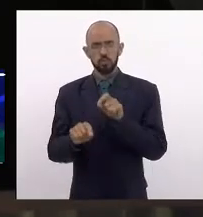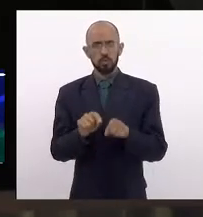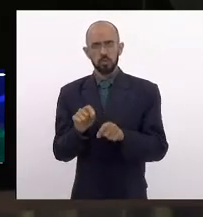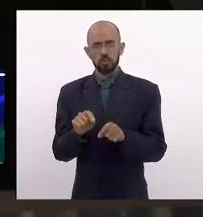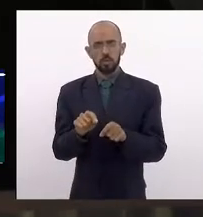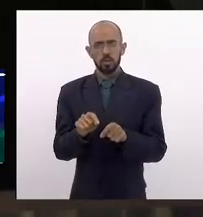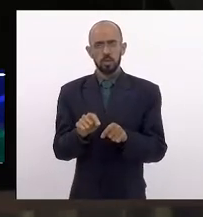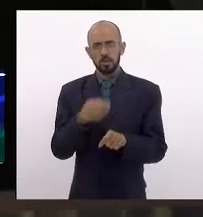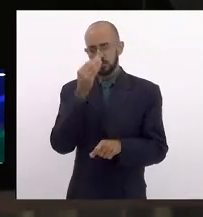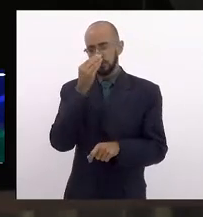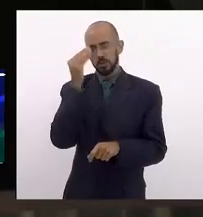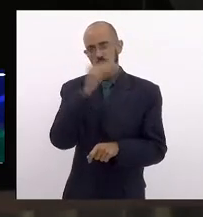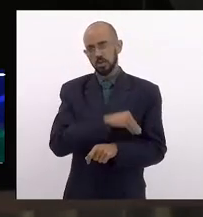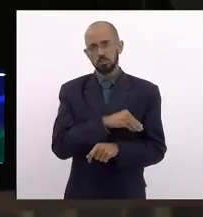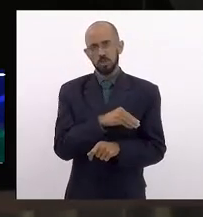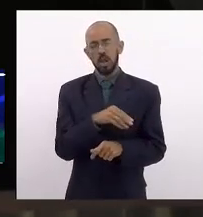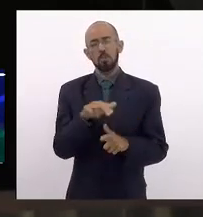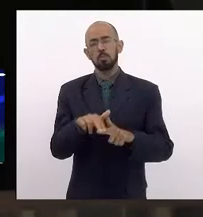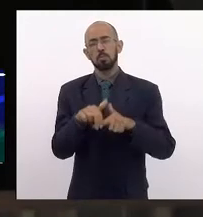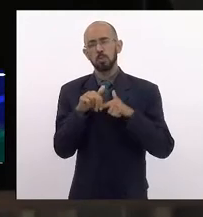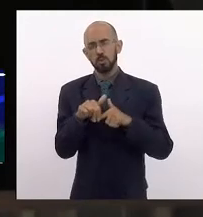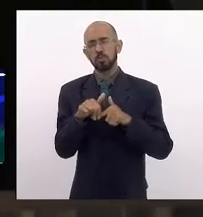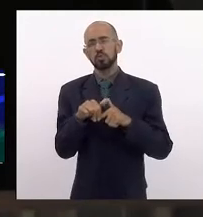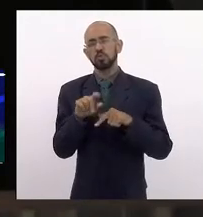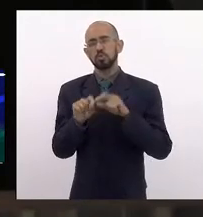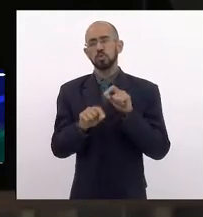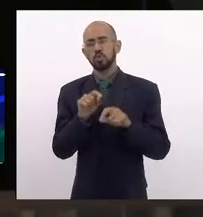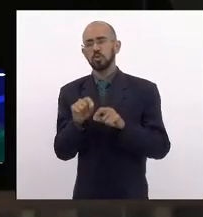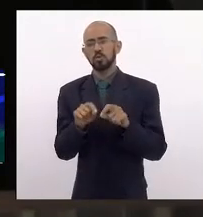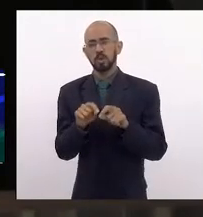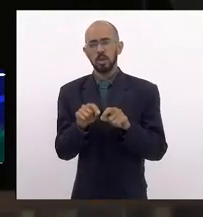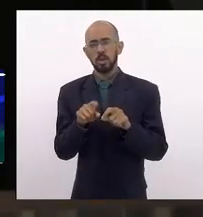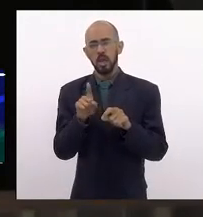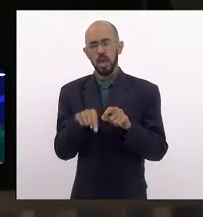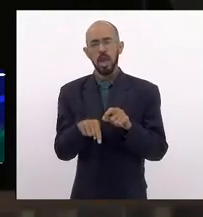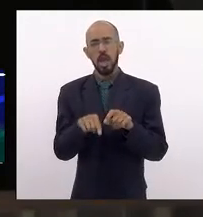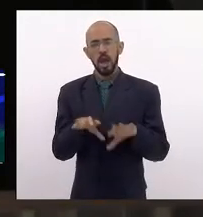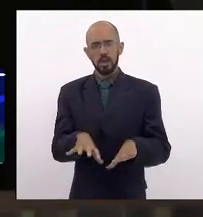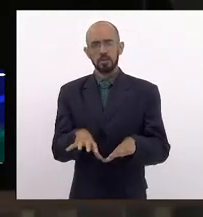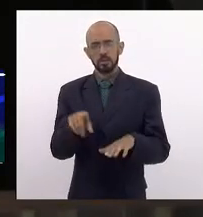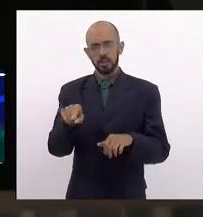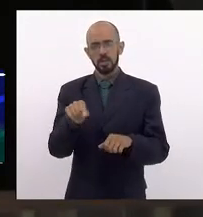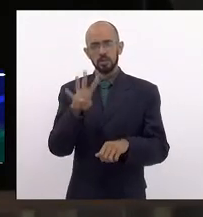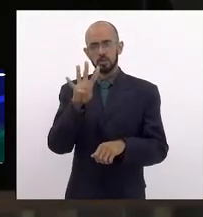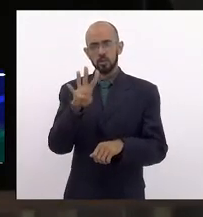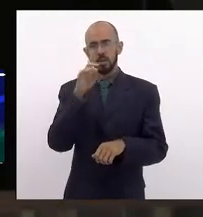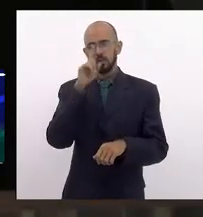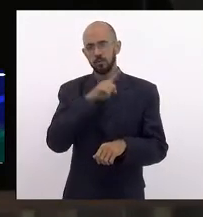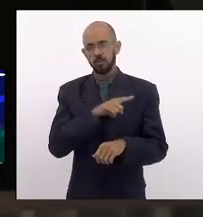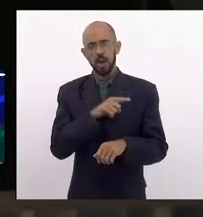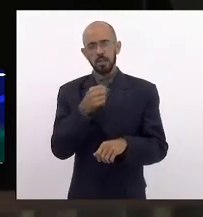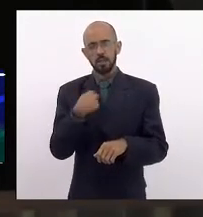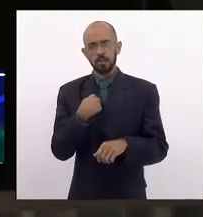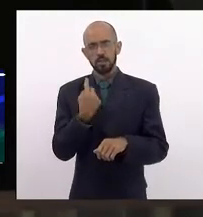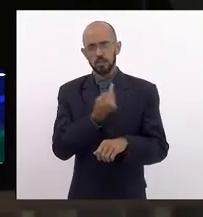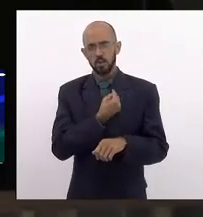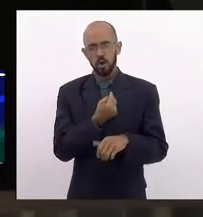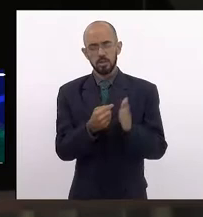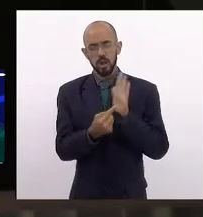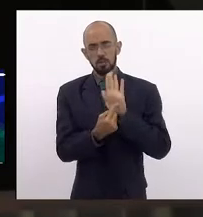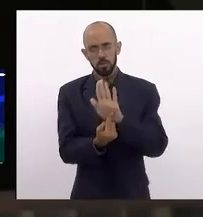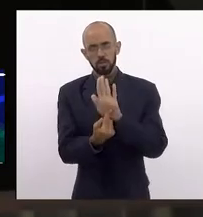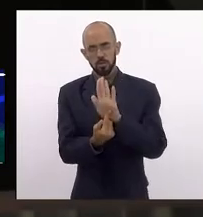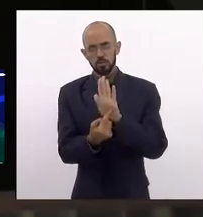foi descumprido portanto Estas são as quatro irregularidades apontadas no relatório